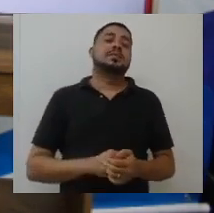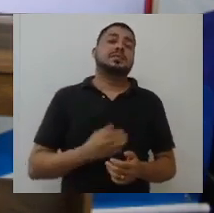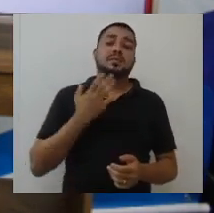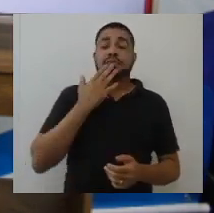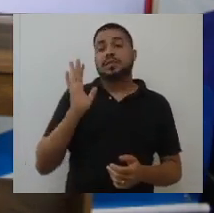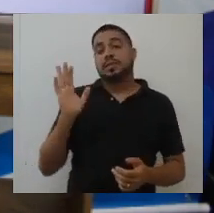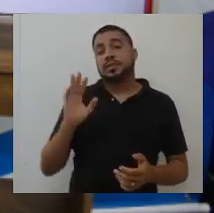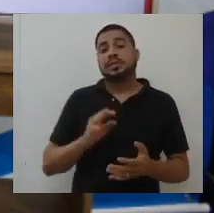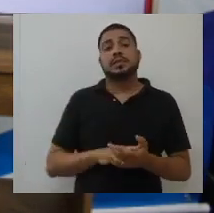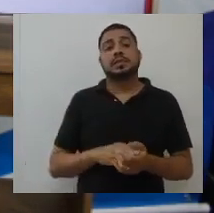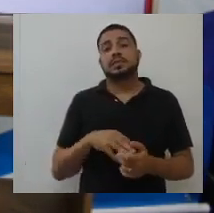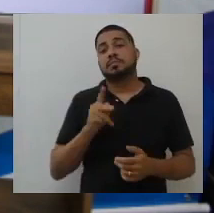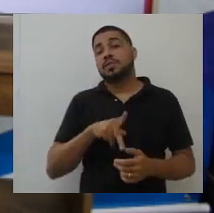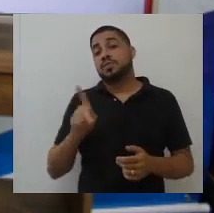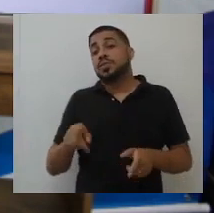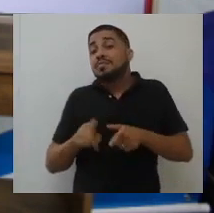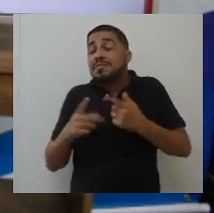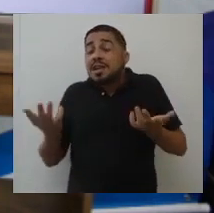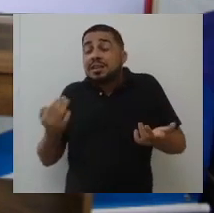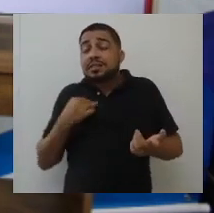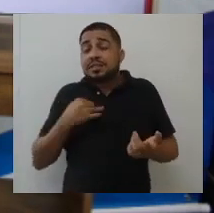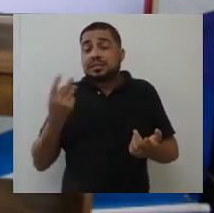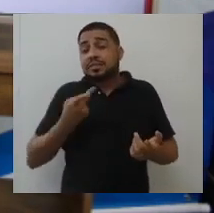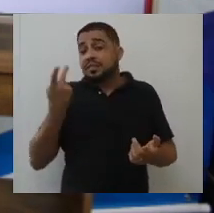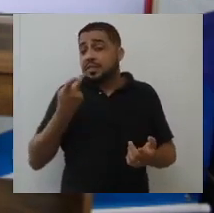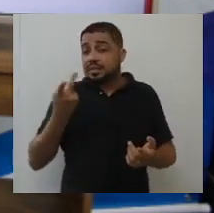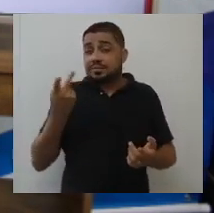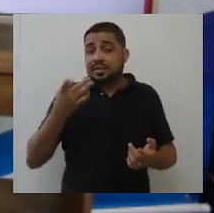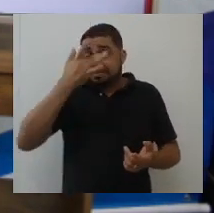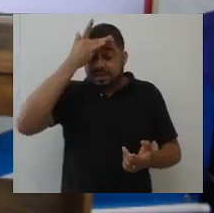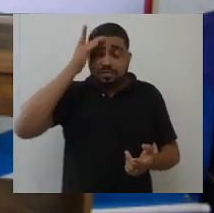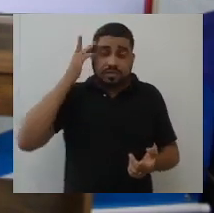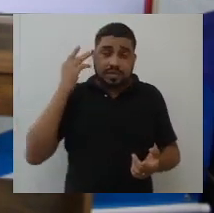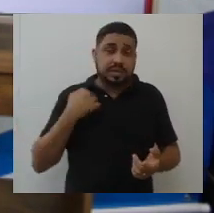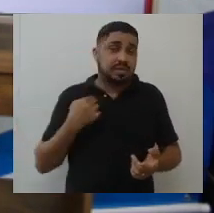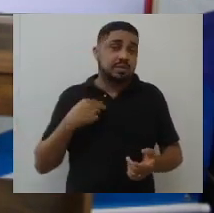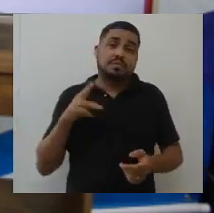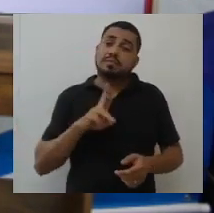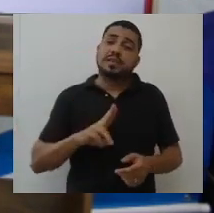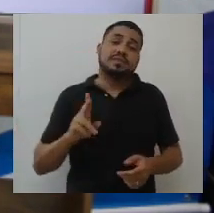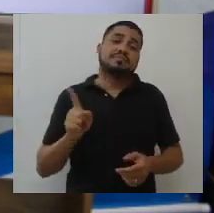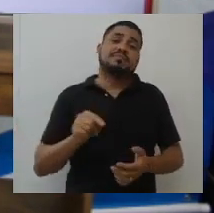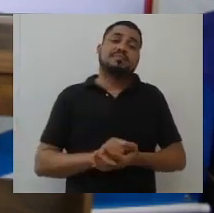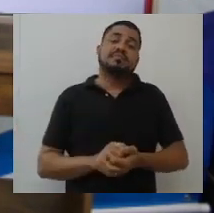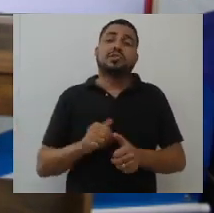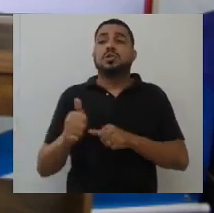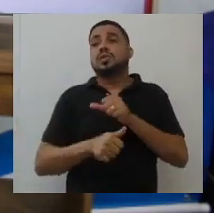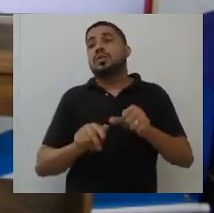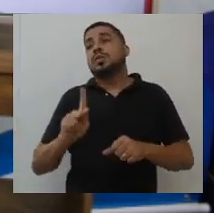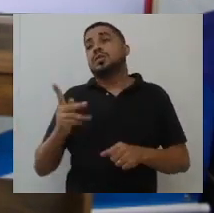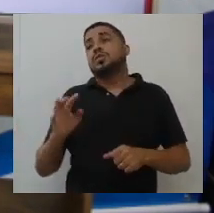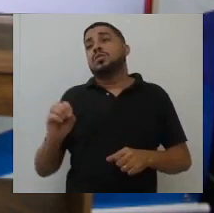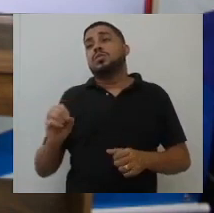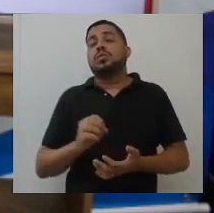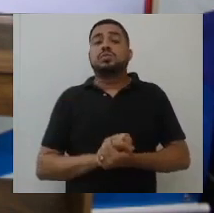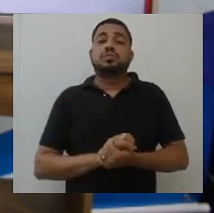favorite teacher? Enfim, mas como eu falo de pessoas, eu não devo utilizar o what. Eu tenho que trocar o what por who, perguntando sobre